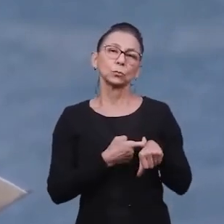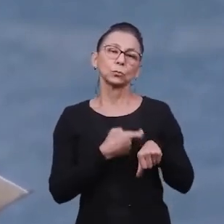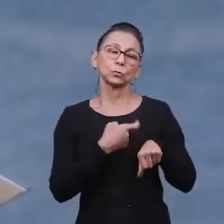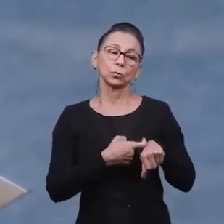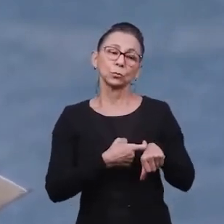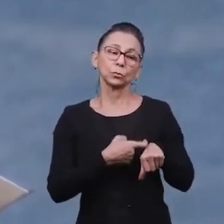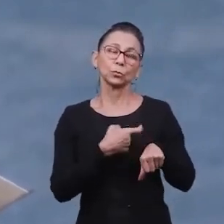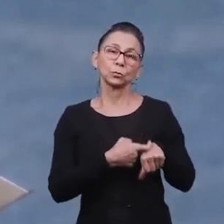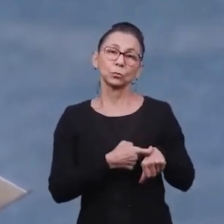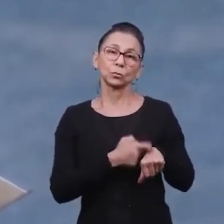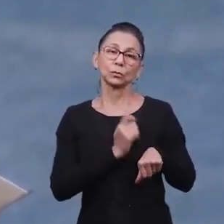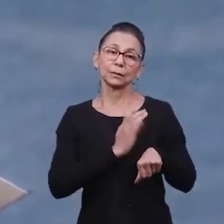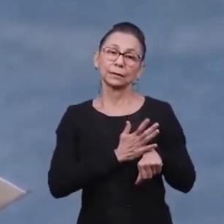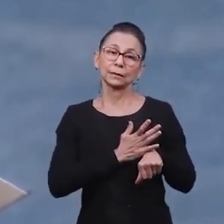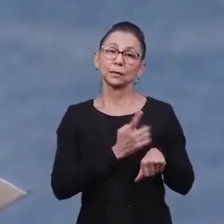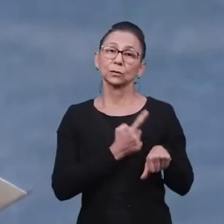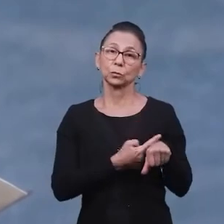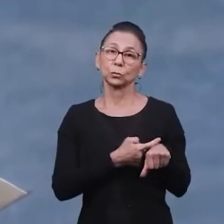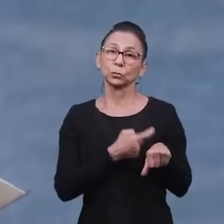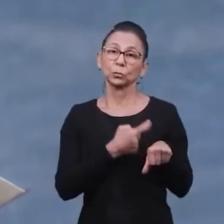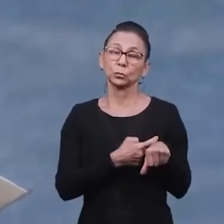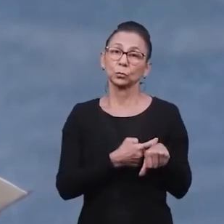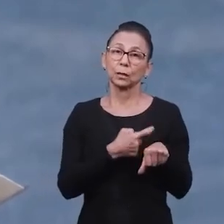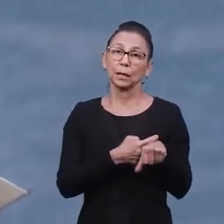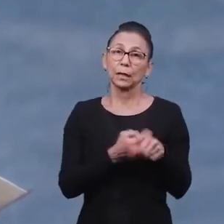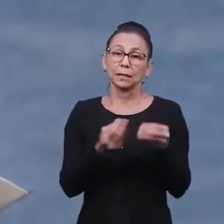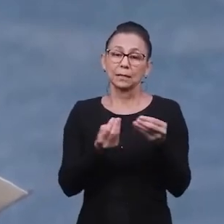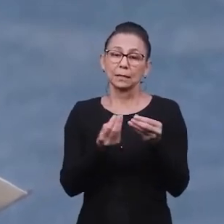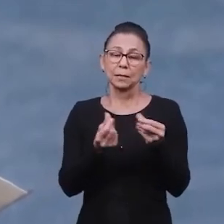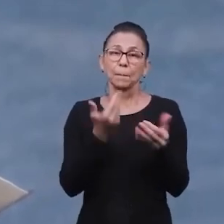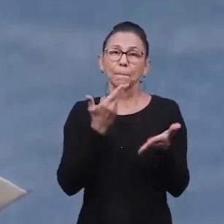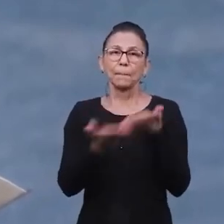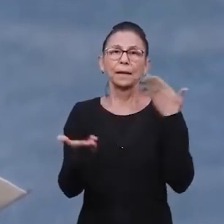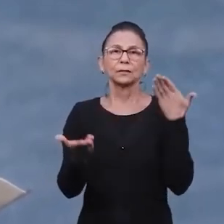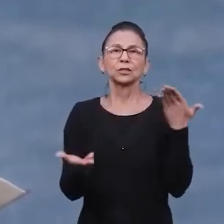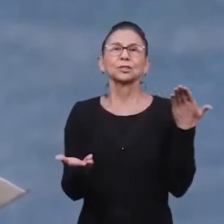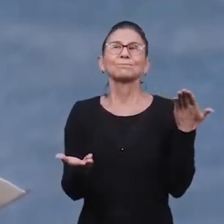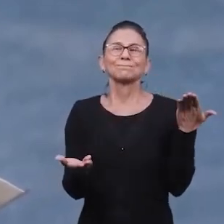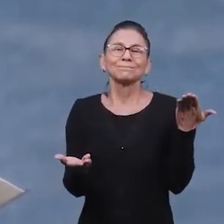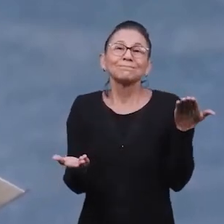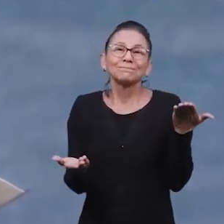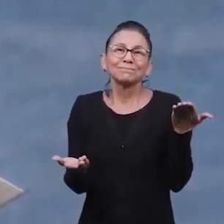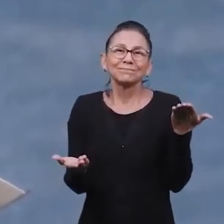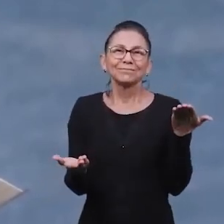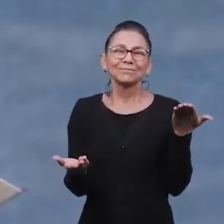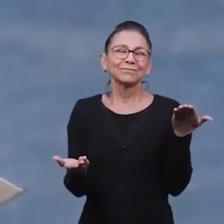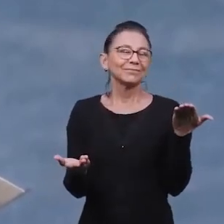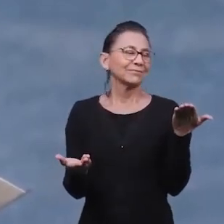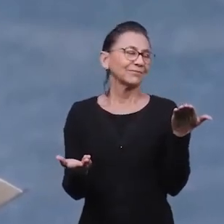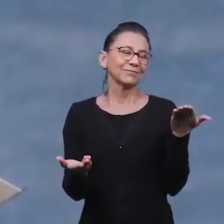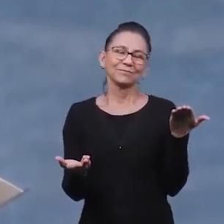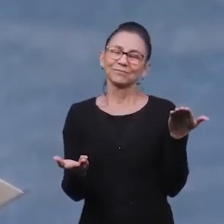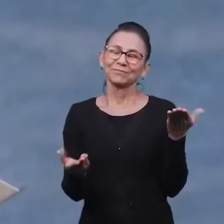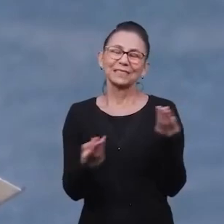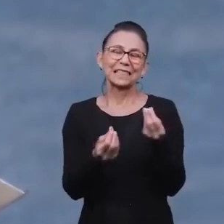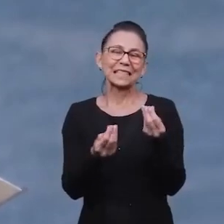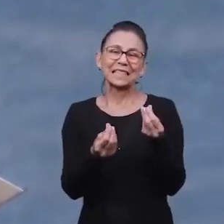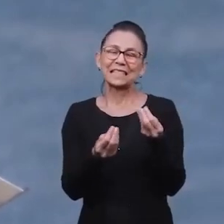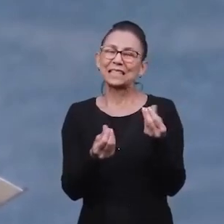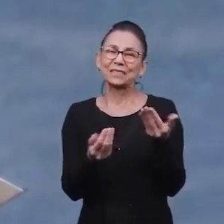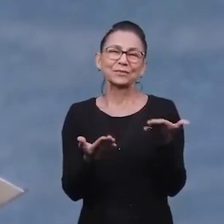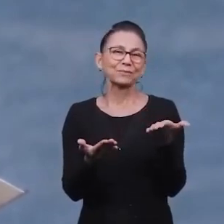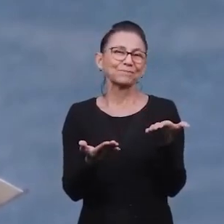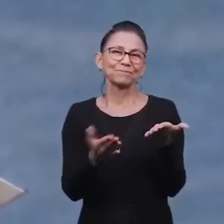vai tornando o coração mais duro, vai tornando a insensibilidade, de forma que depois nós já não somos